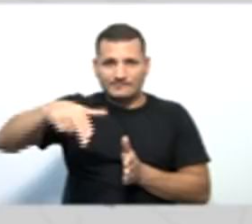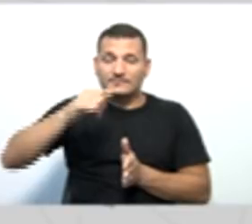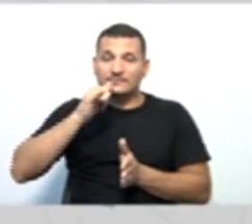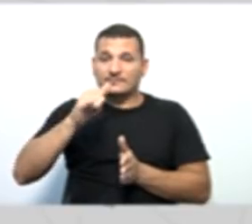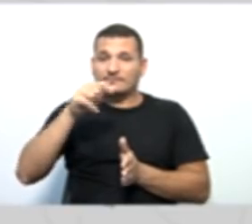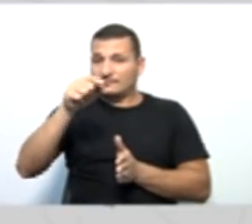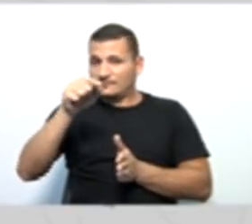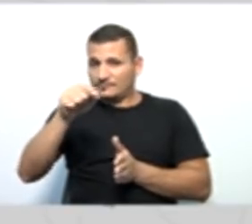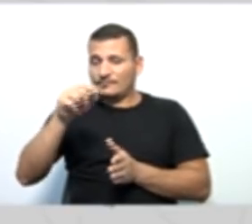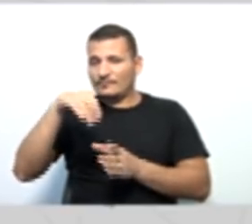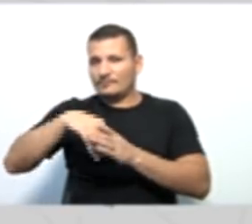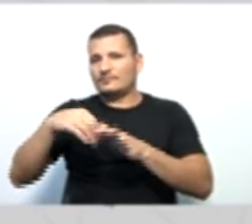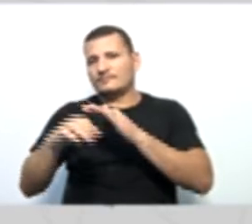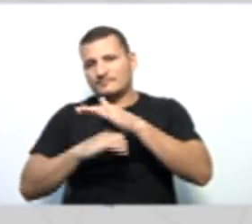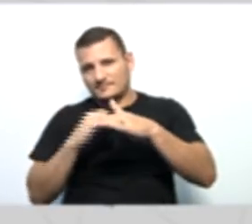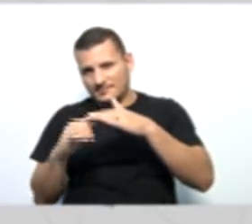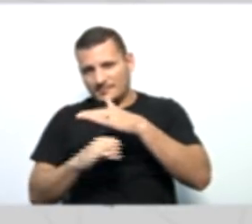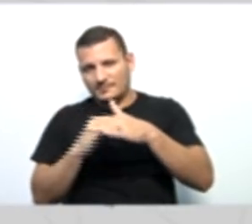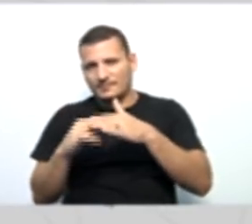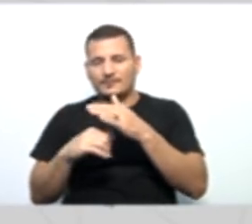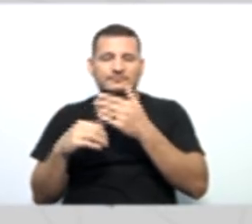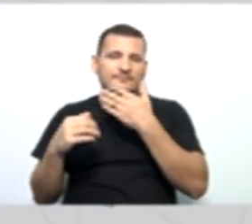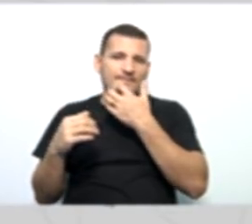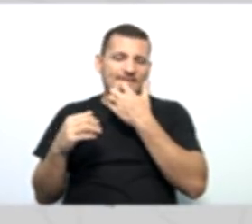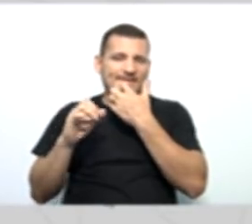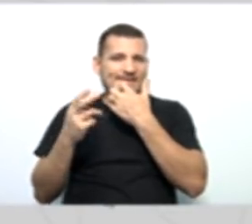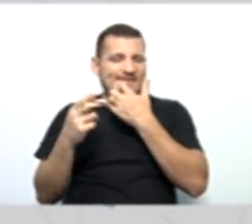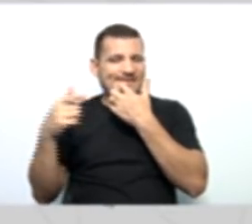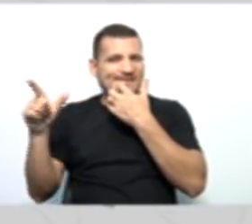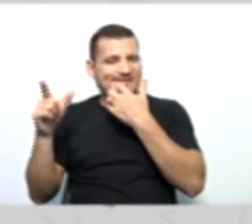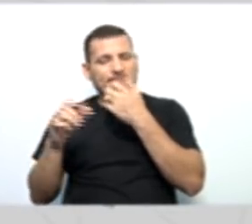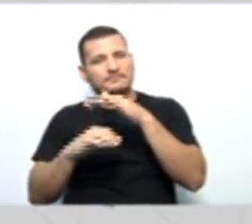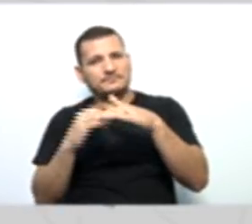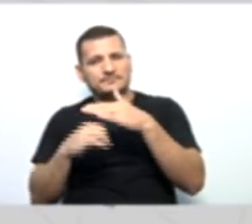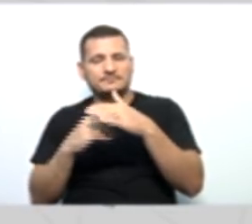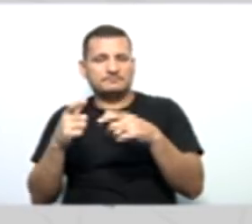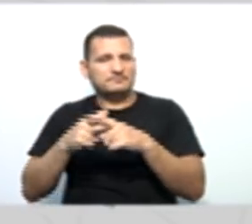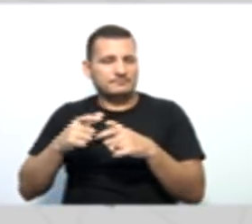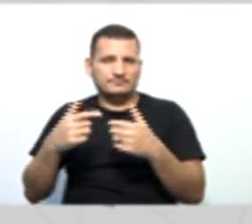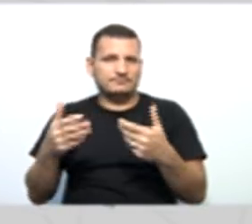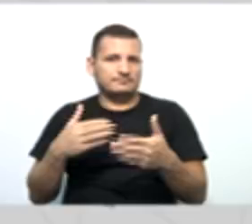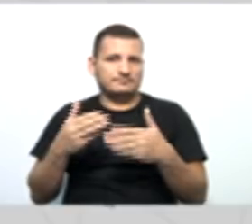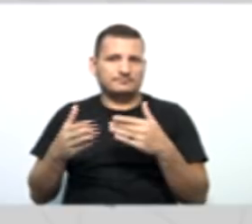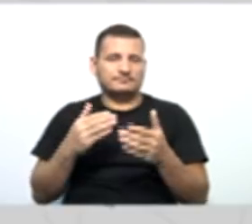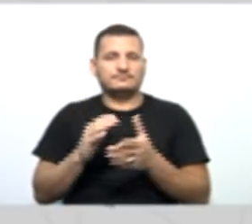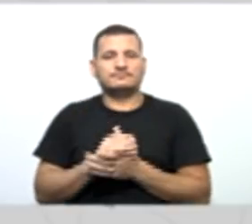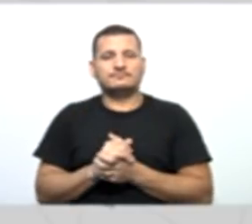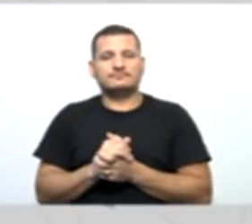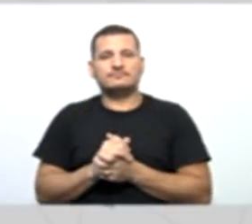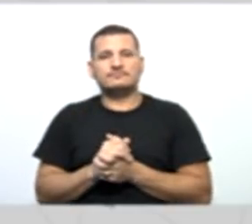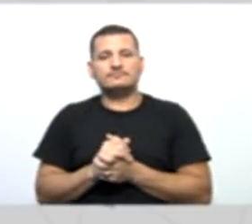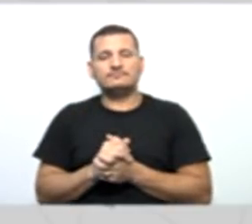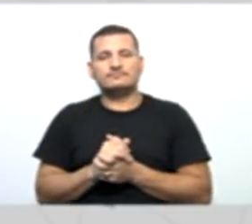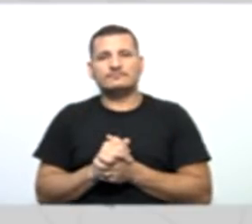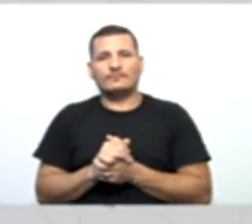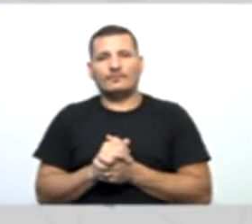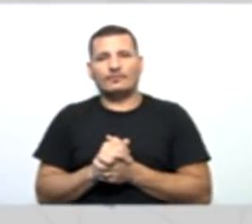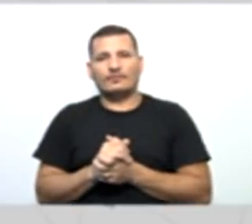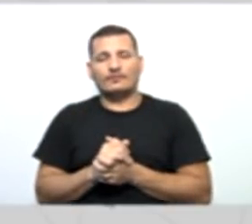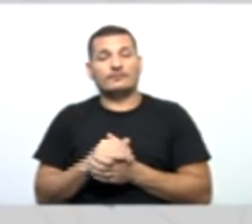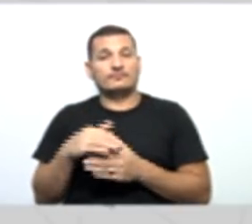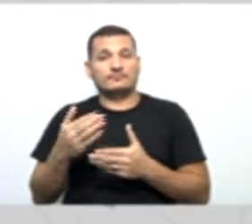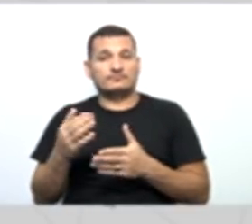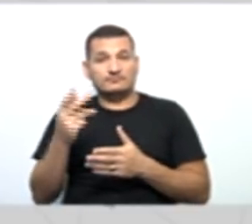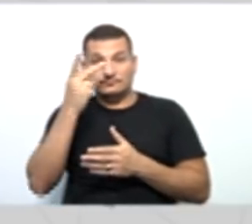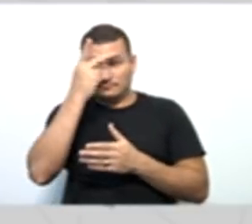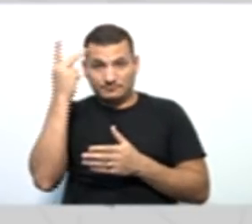numa empresa grande como a Santo Antônio, ou até uma empresa pequena, estou falando aqui na nossa usina de Santo Antônio, que fica aqui no Rio Madeira. Então o